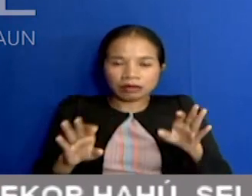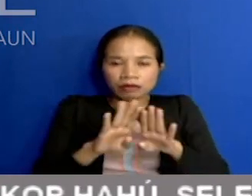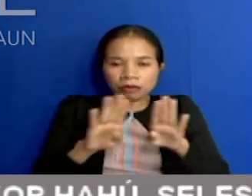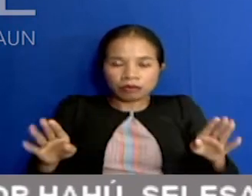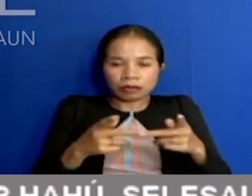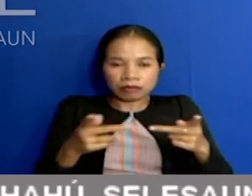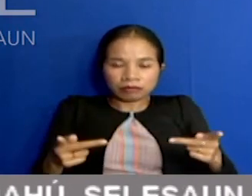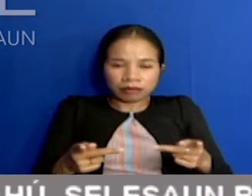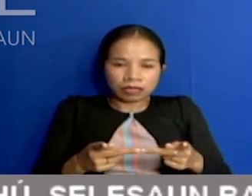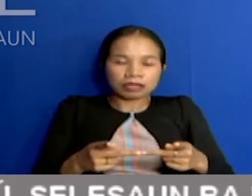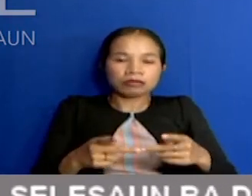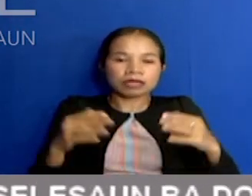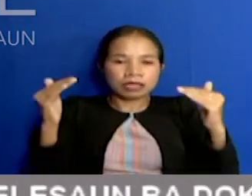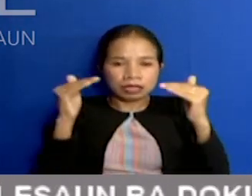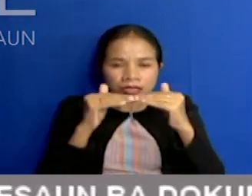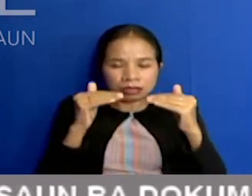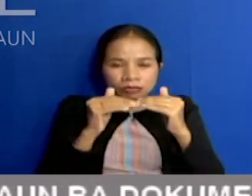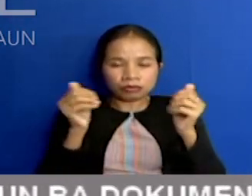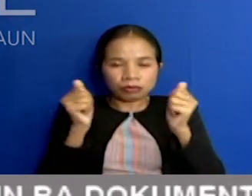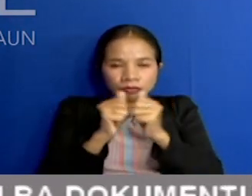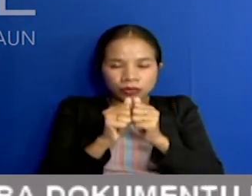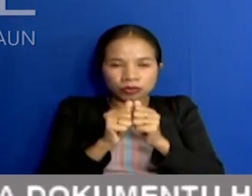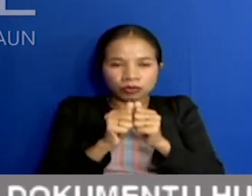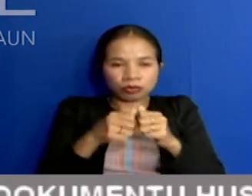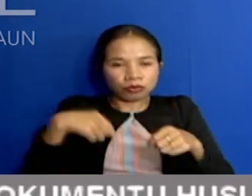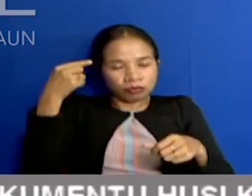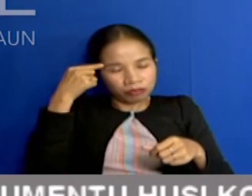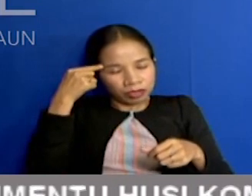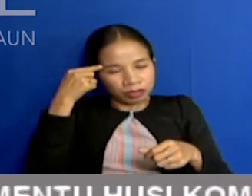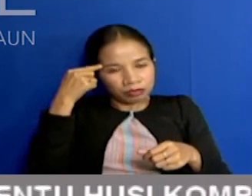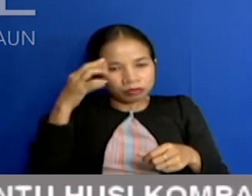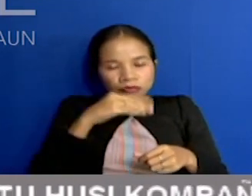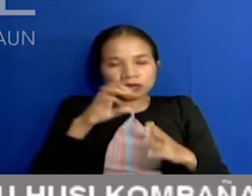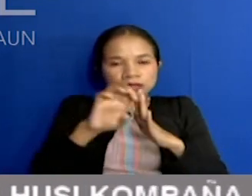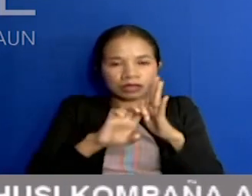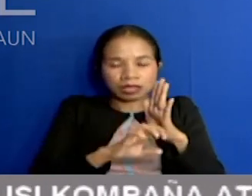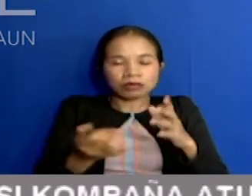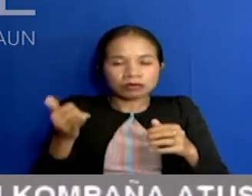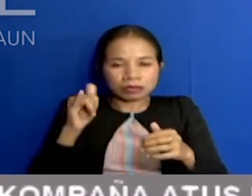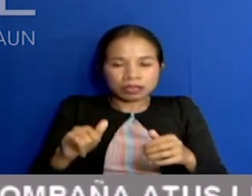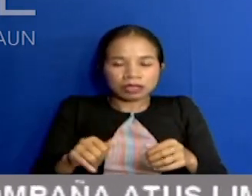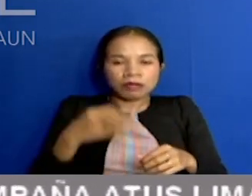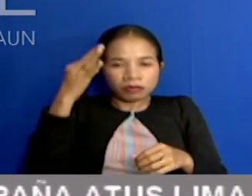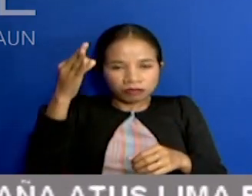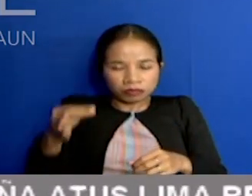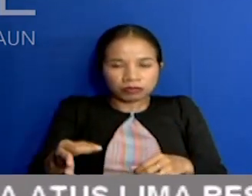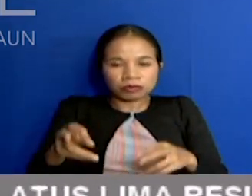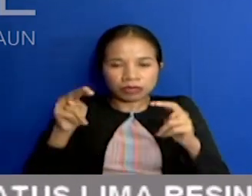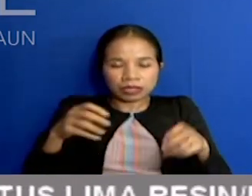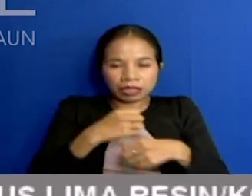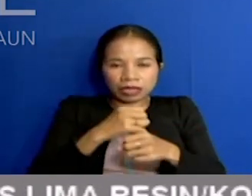espasu dialogu ho organ estado sira parba oin tenki kria orsamen general estado ida